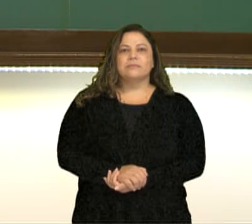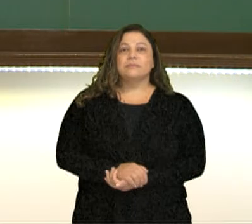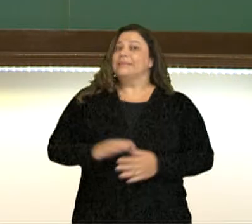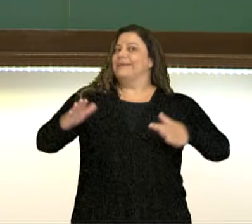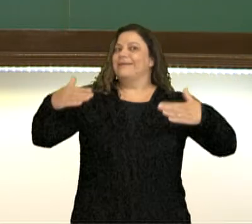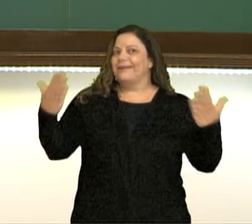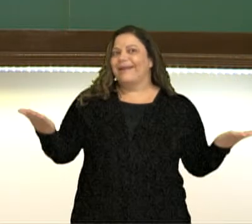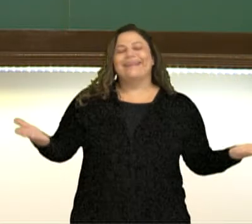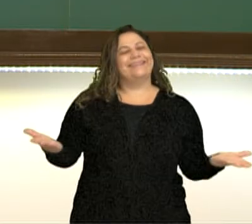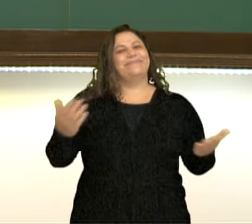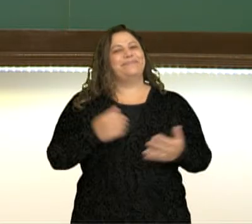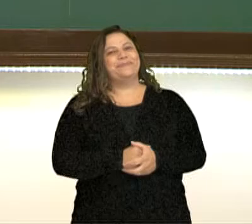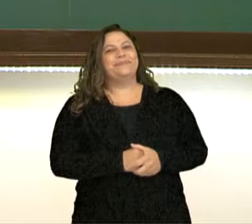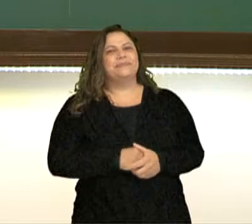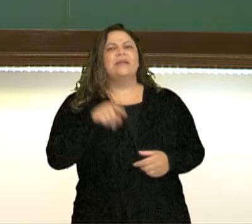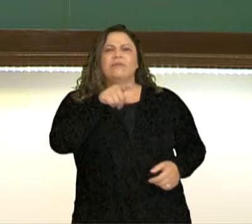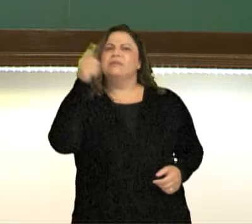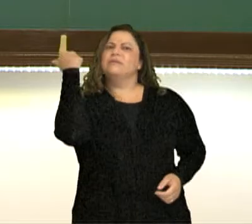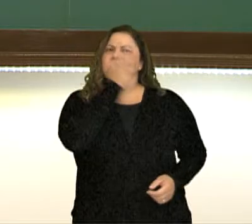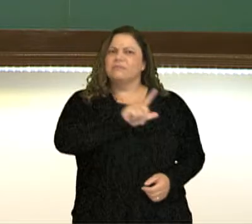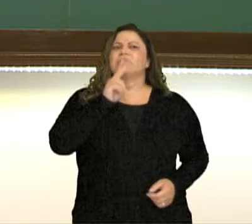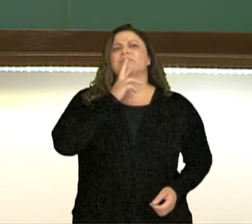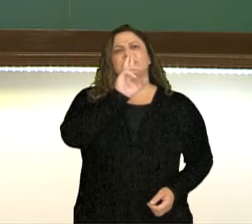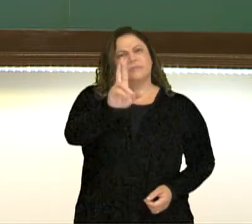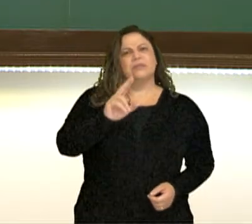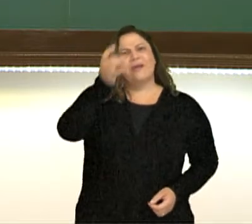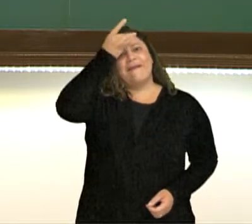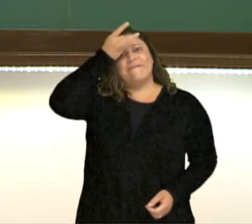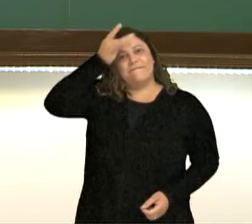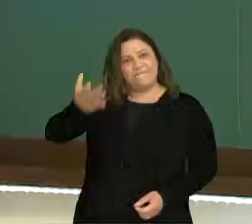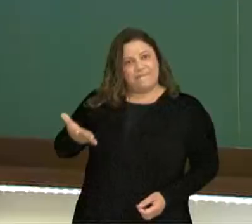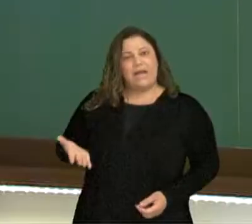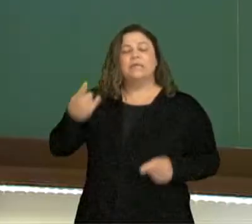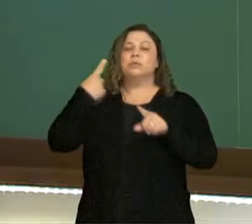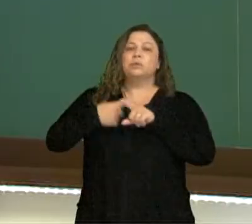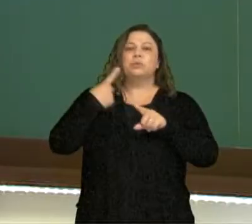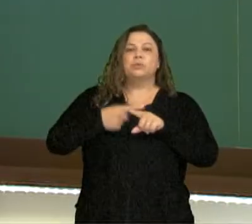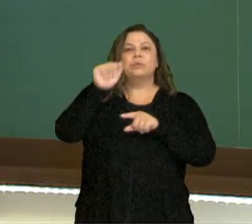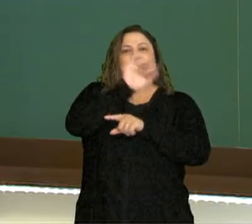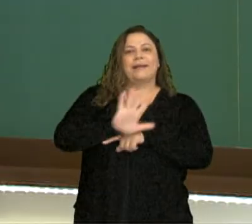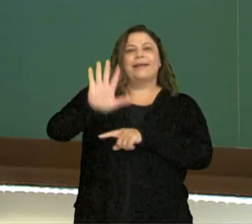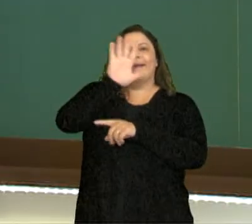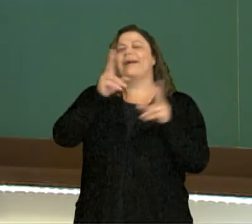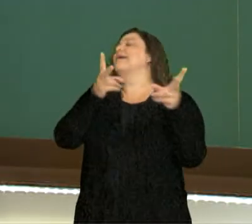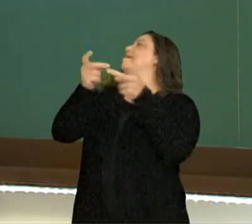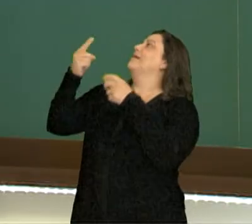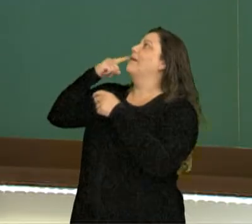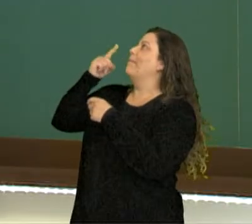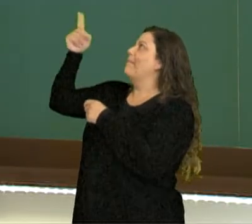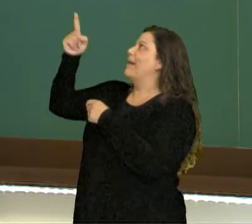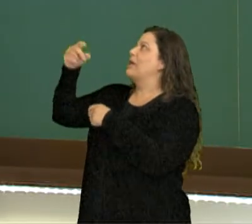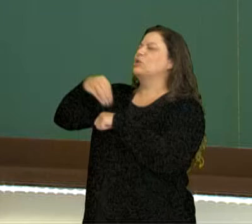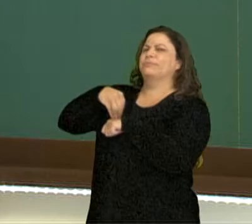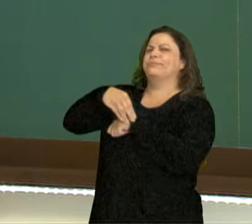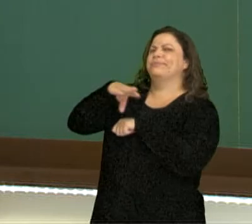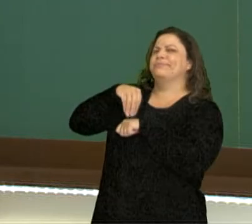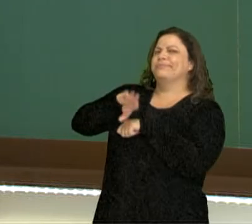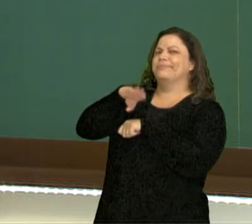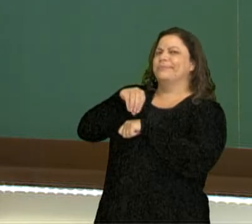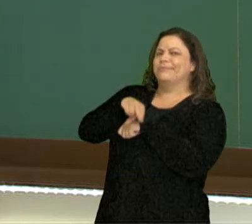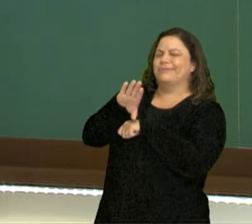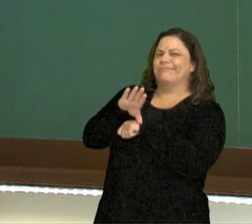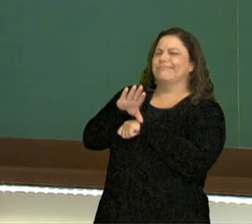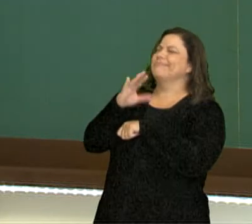E aí, então, pessoal, conseguiram responder? Tá fácil, porque a imagem, ela já tá dando muita